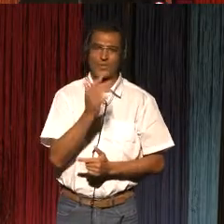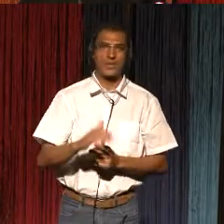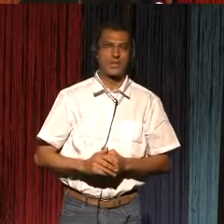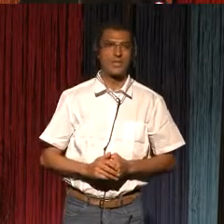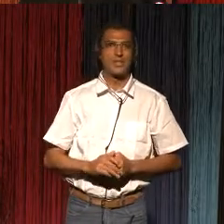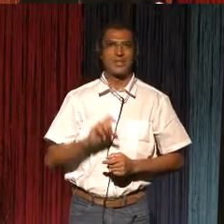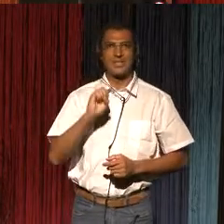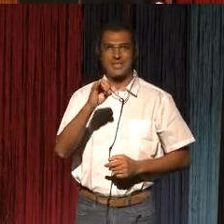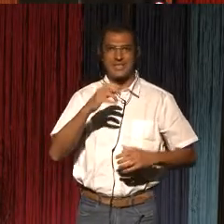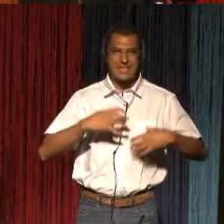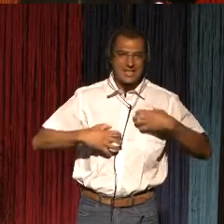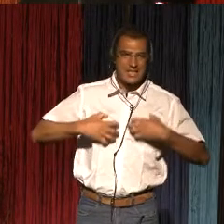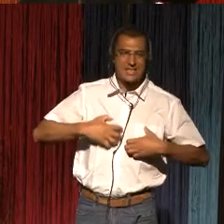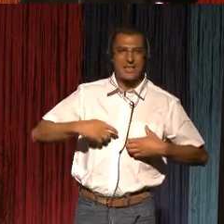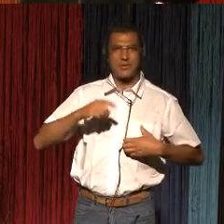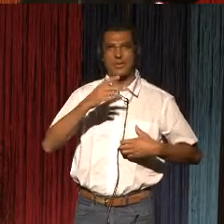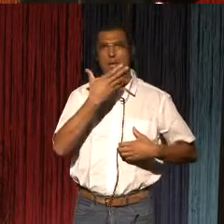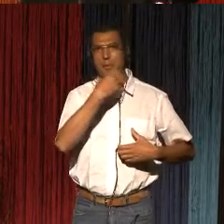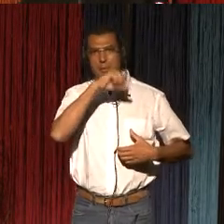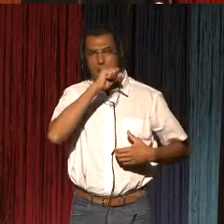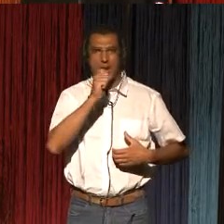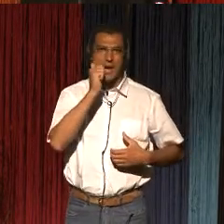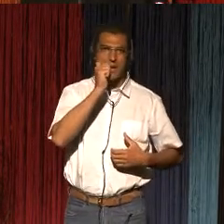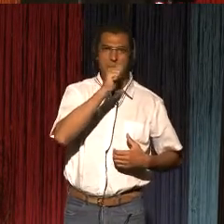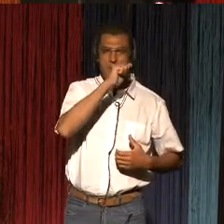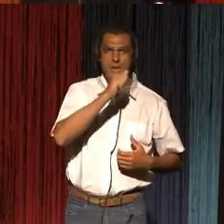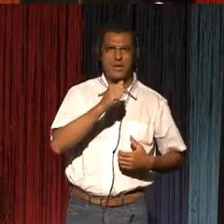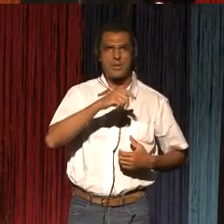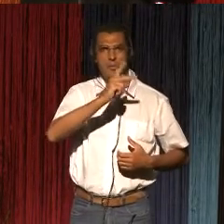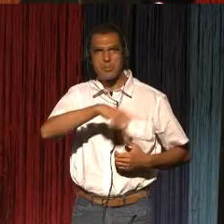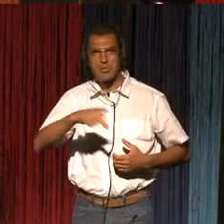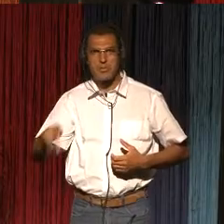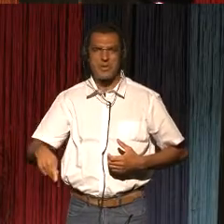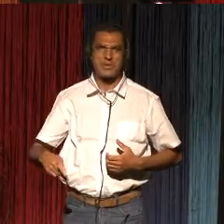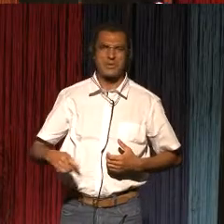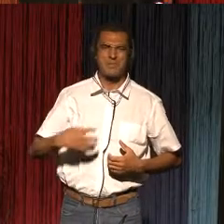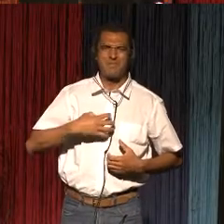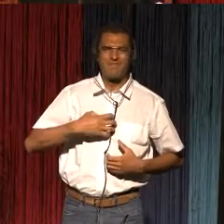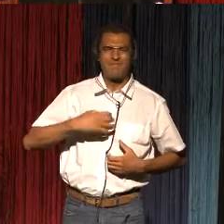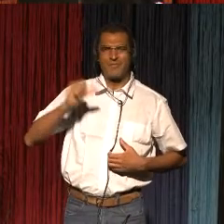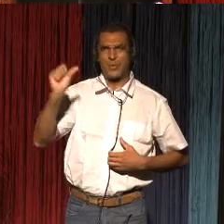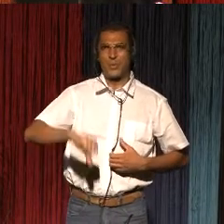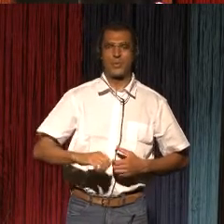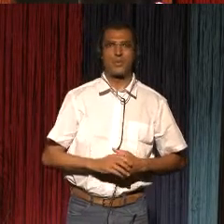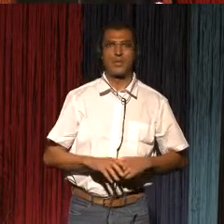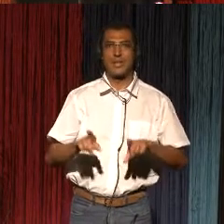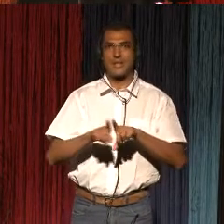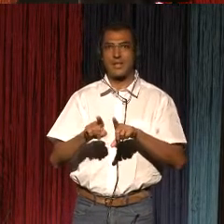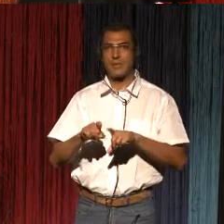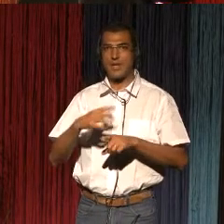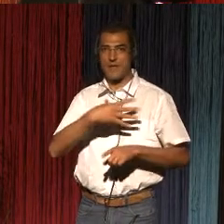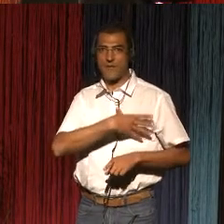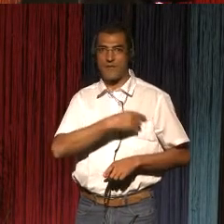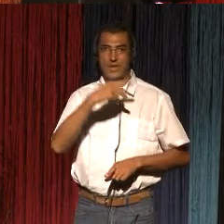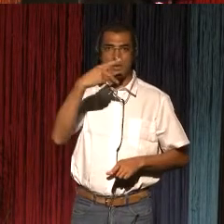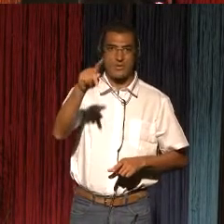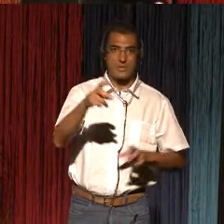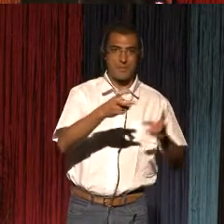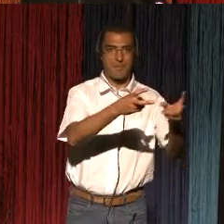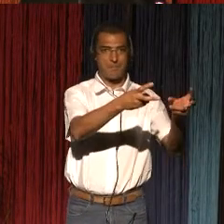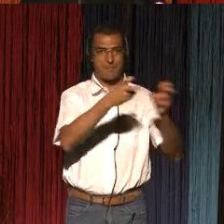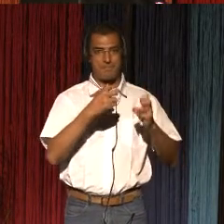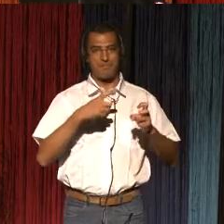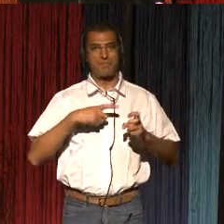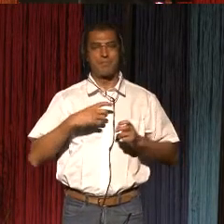ou o professor que gostaria de ser. Quando estressado, os filhos notam. Isso vai deixá-los estressá-los também. E se eles